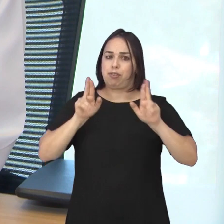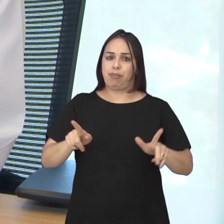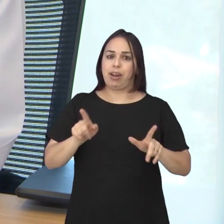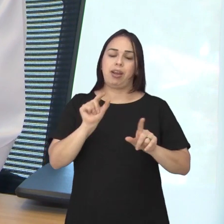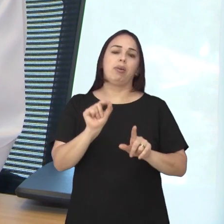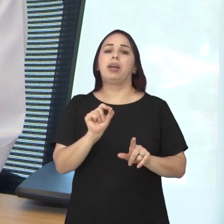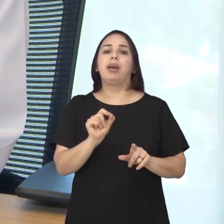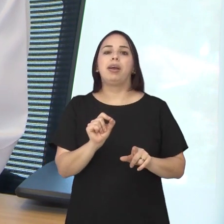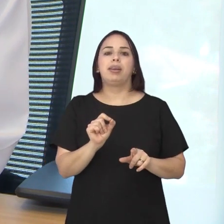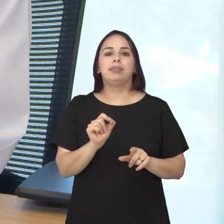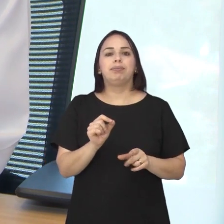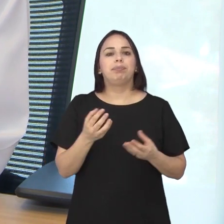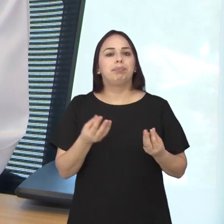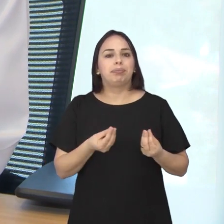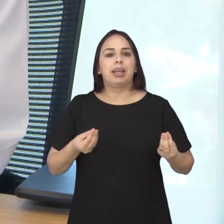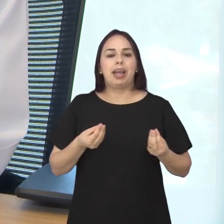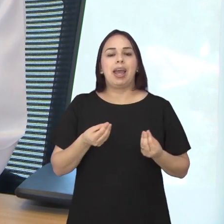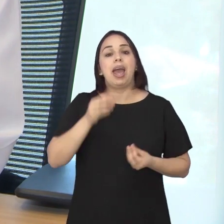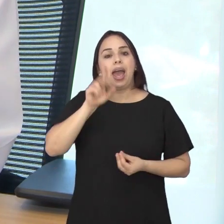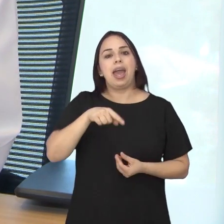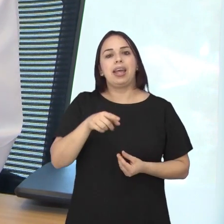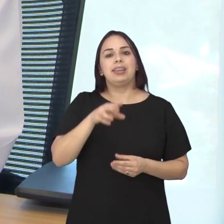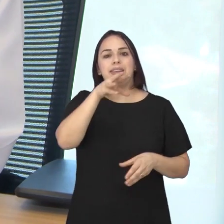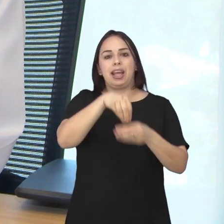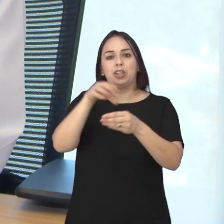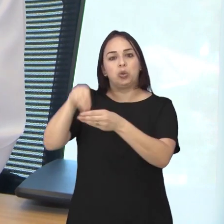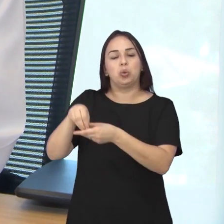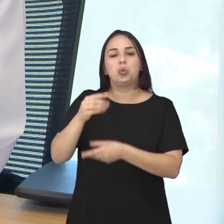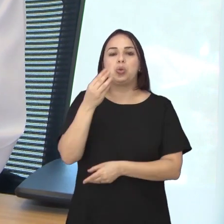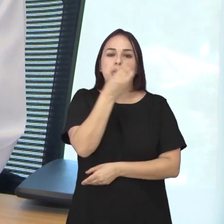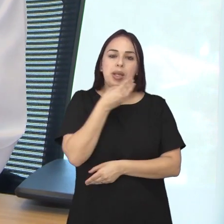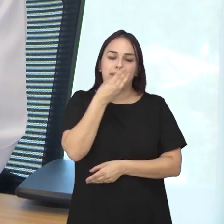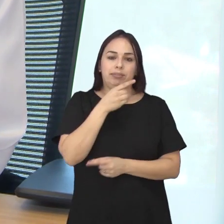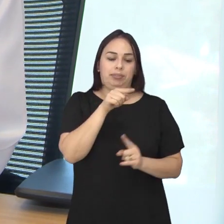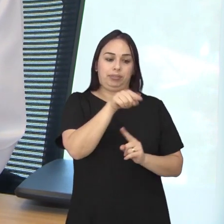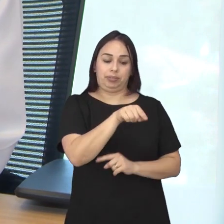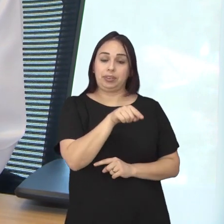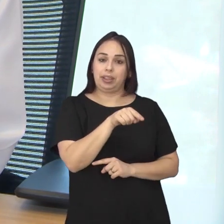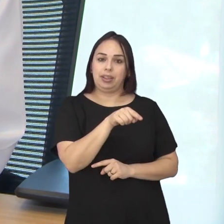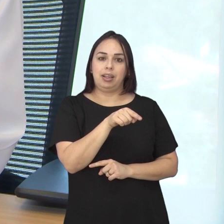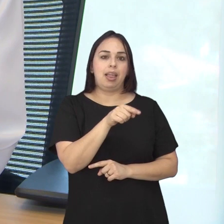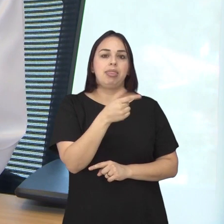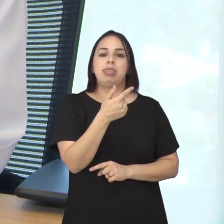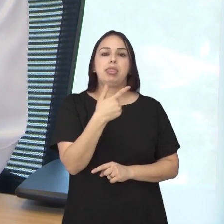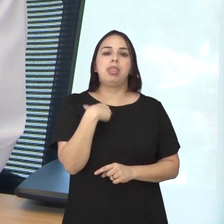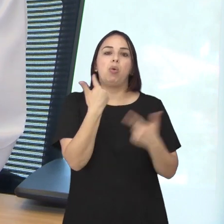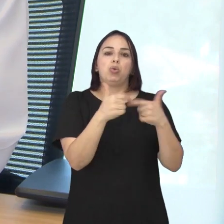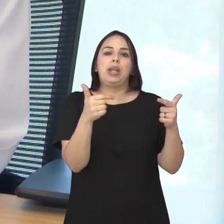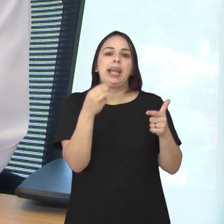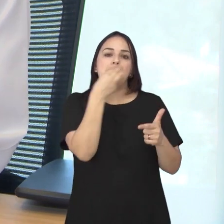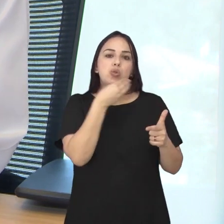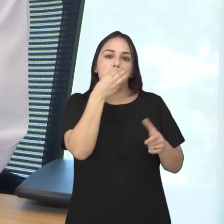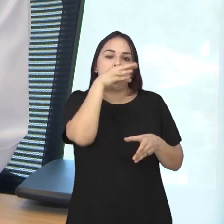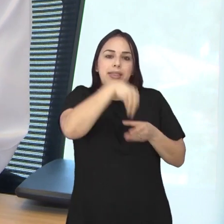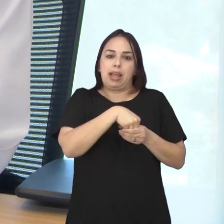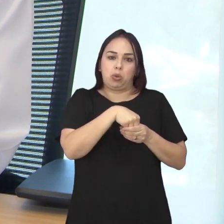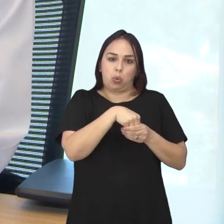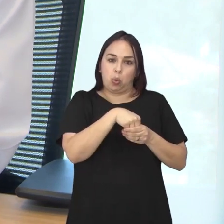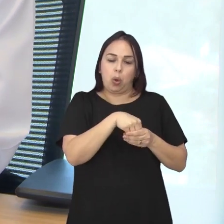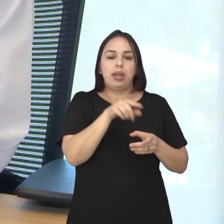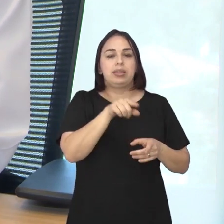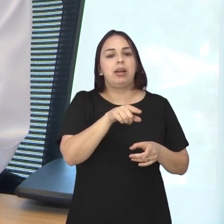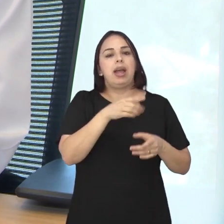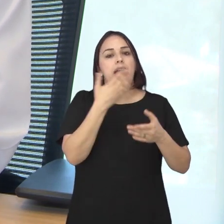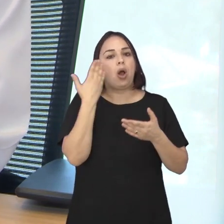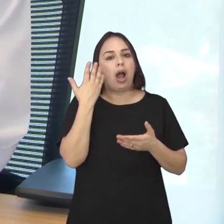diabetes tipo 1 e tipo 2 é basicamente na questão da insulina. Então, o paciente com diabetes tipo 1 é o paciente que não produz insulina. Ele é o